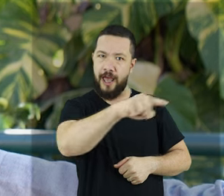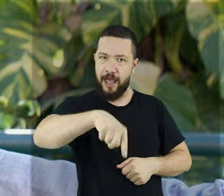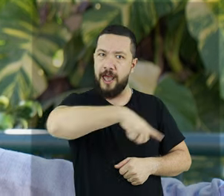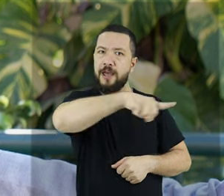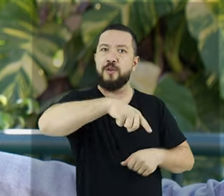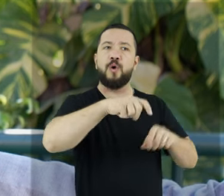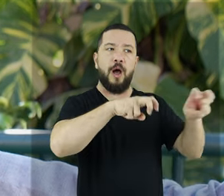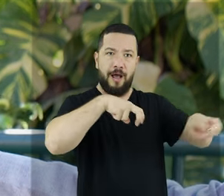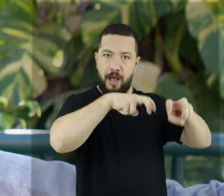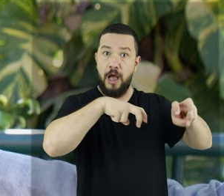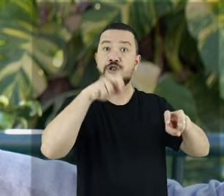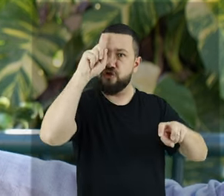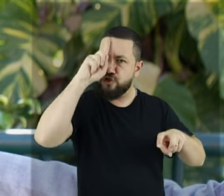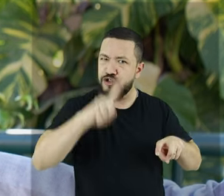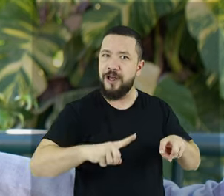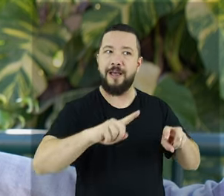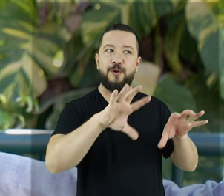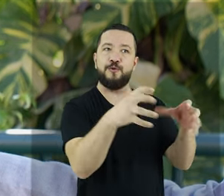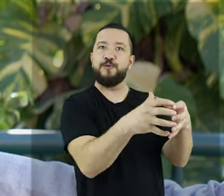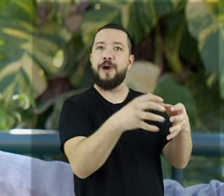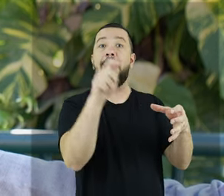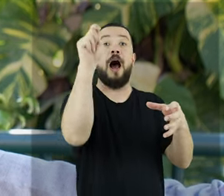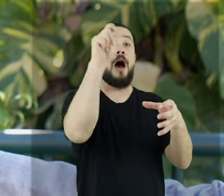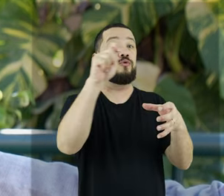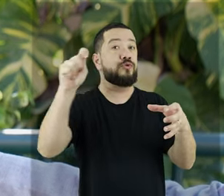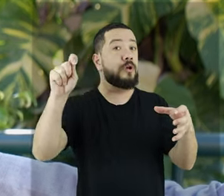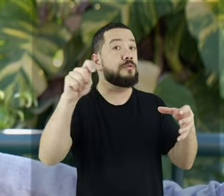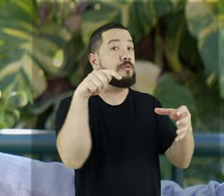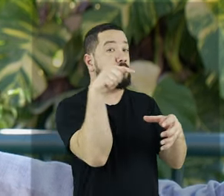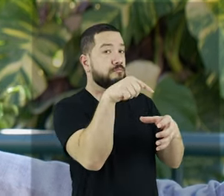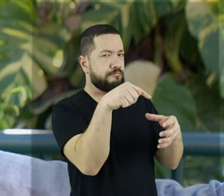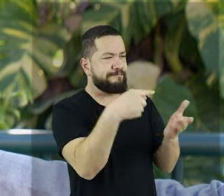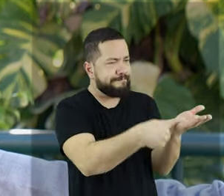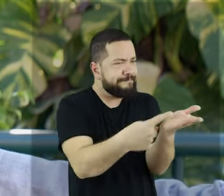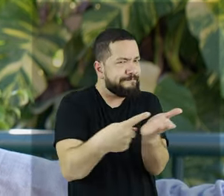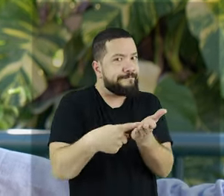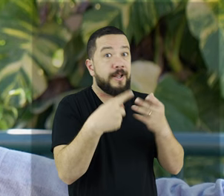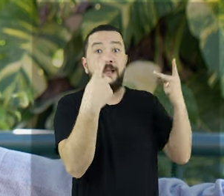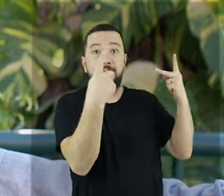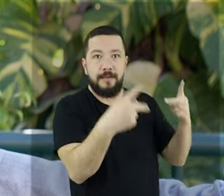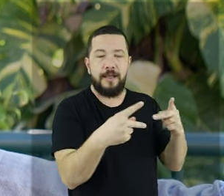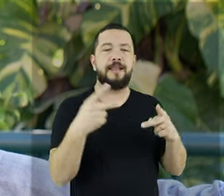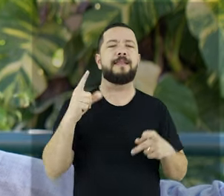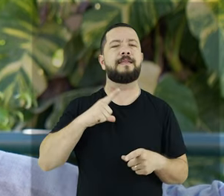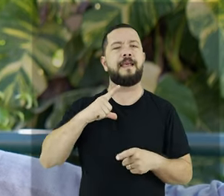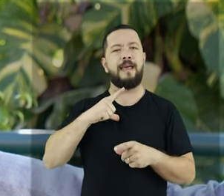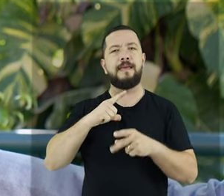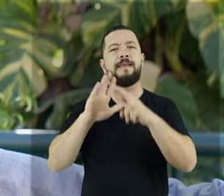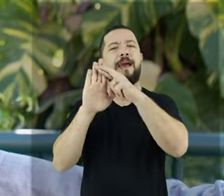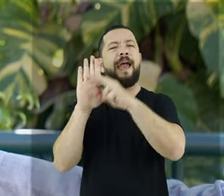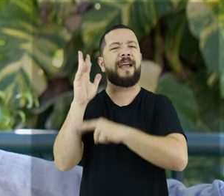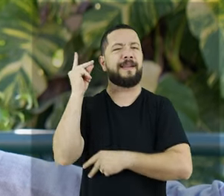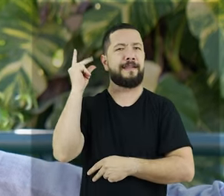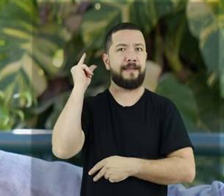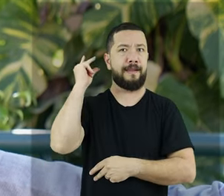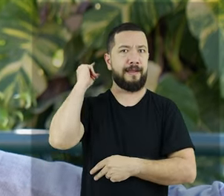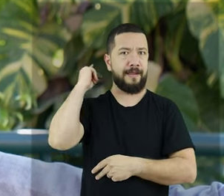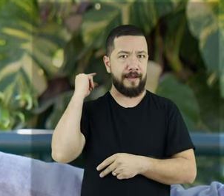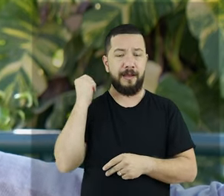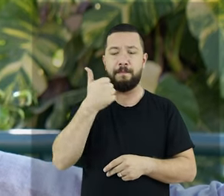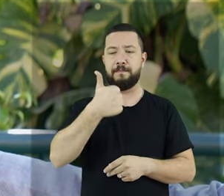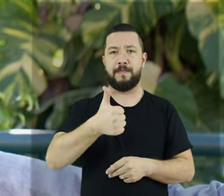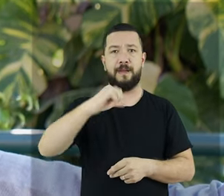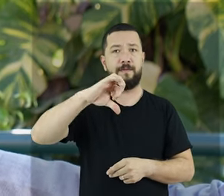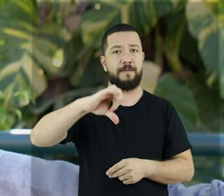dos trabalhadores rurais e também que realmente que foi que uma norma antiga que